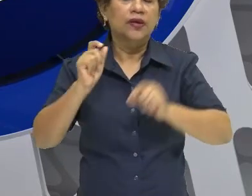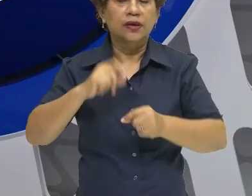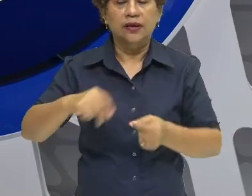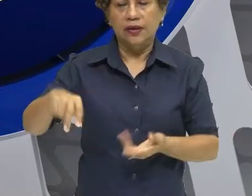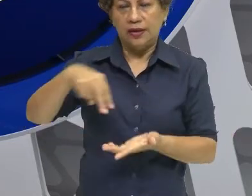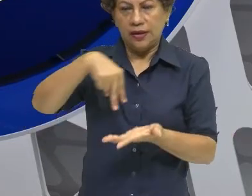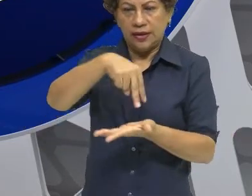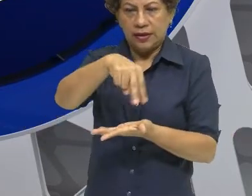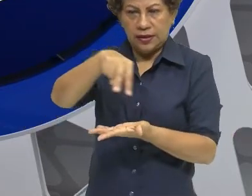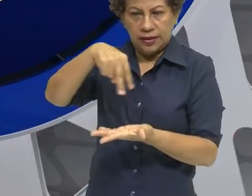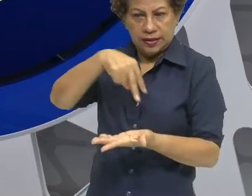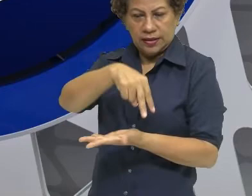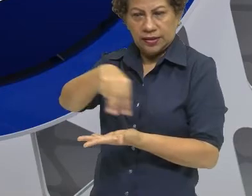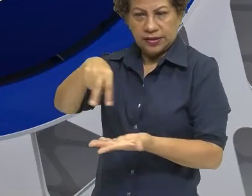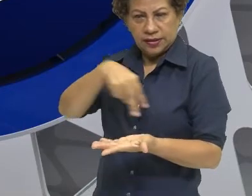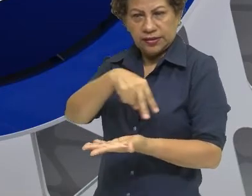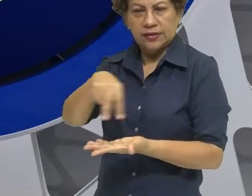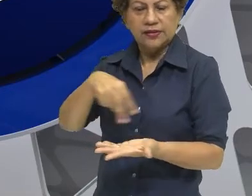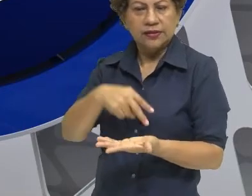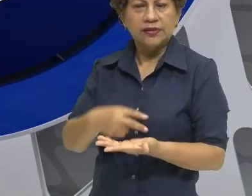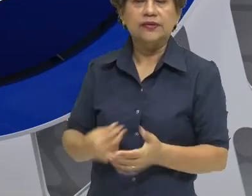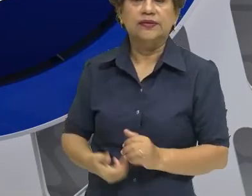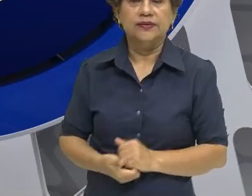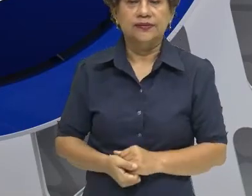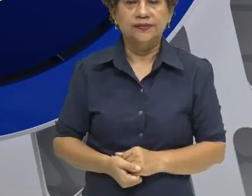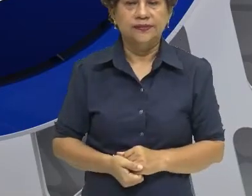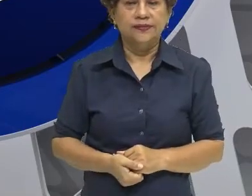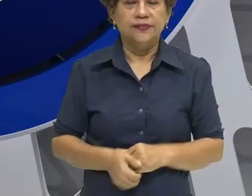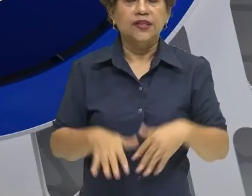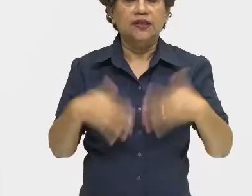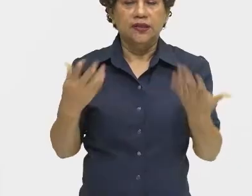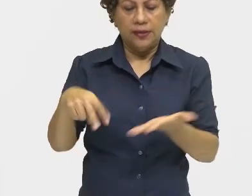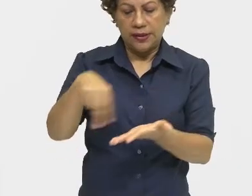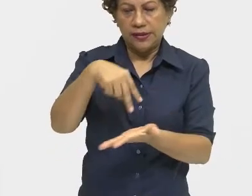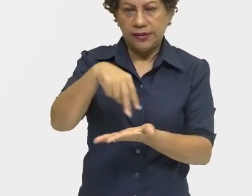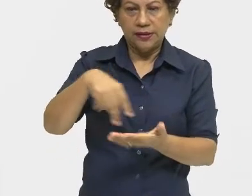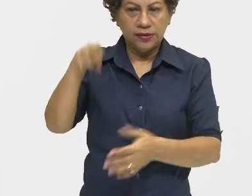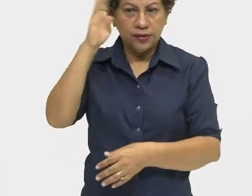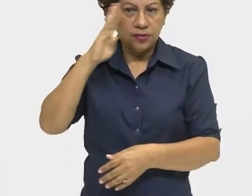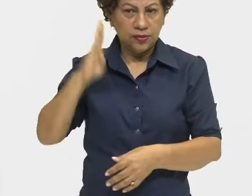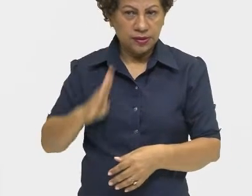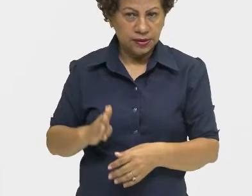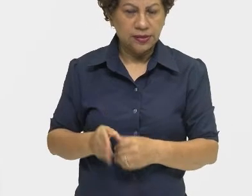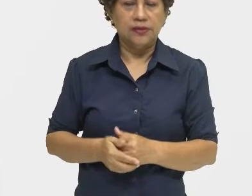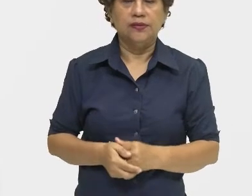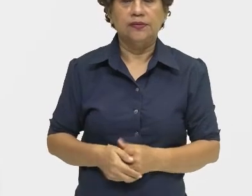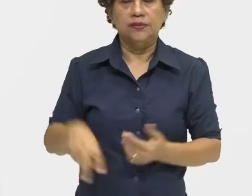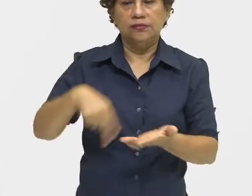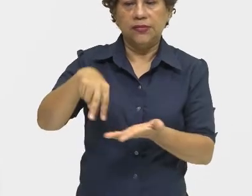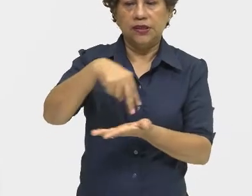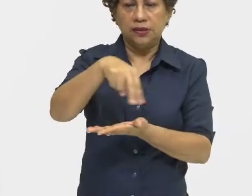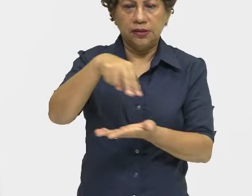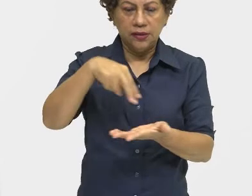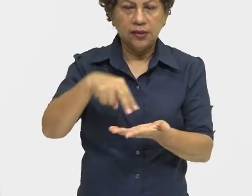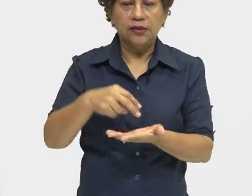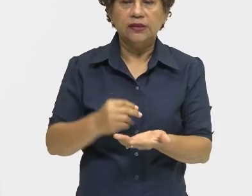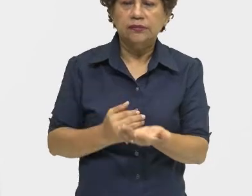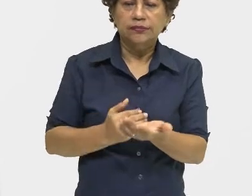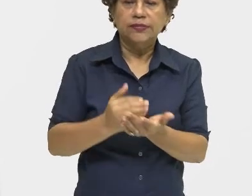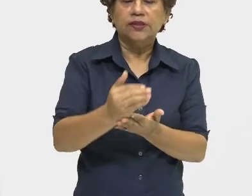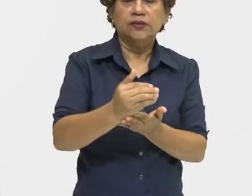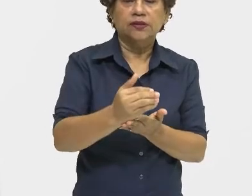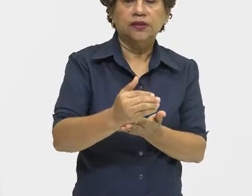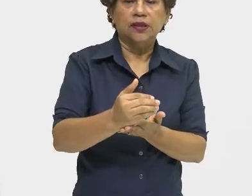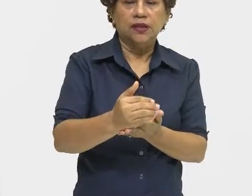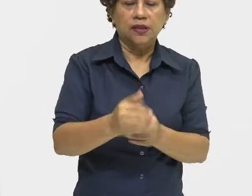Eu, como bailarina, adoro uma dança. Então, vamos falar sobre as danças brasileiras. As danças brasileiras, elas surgiram